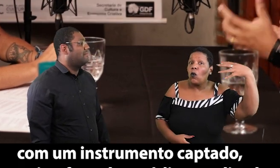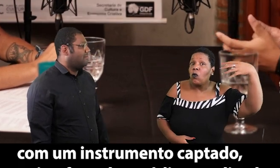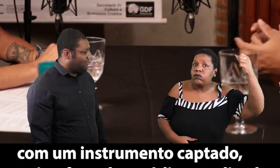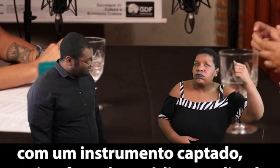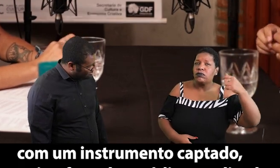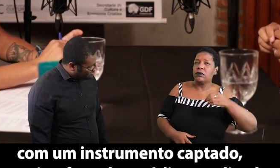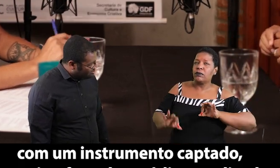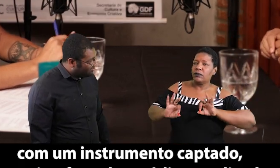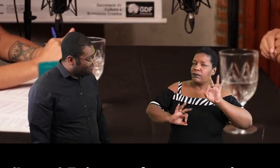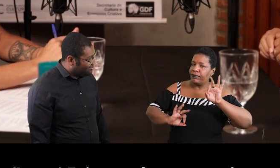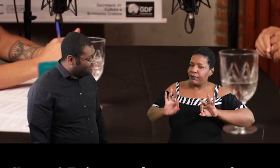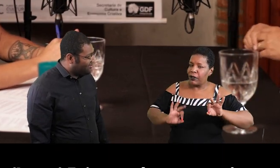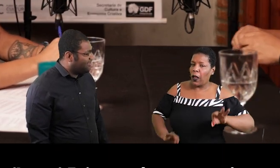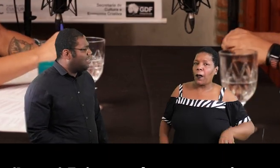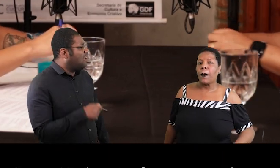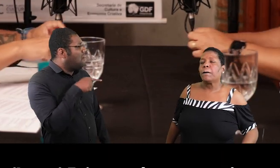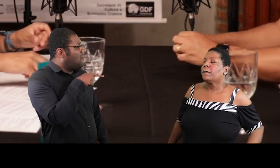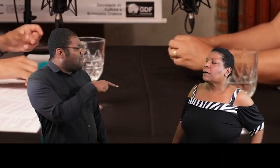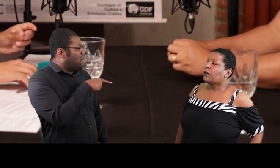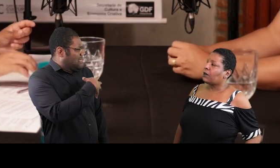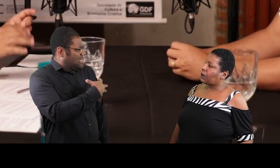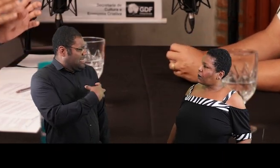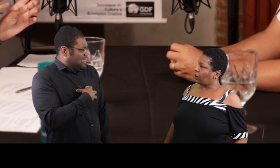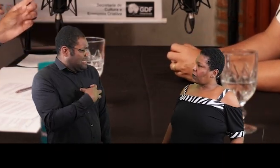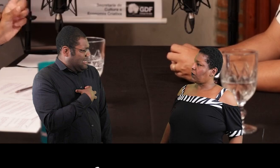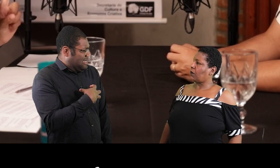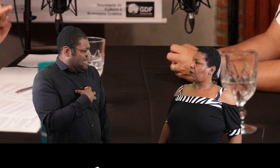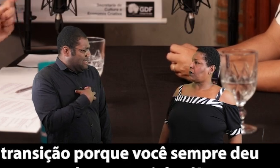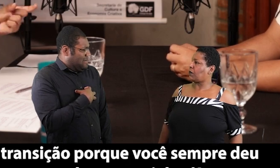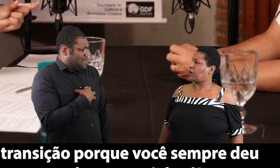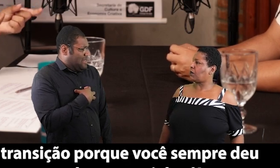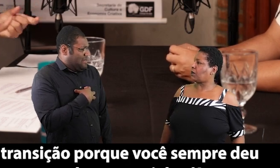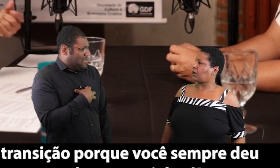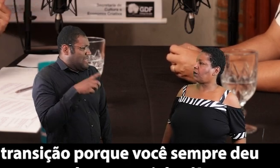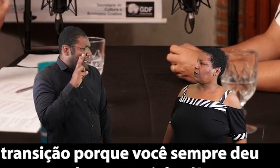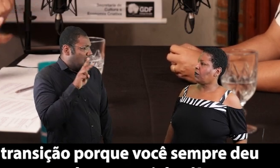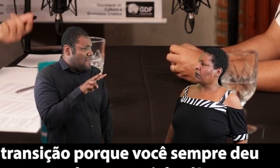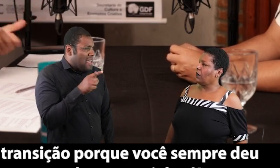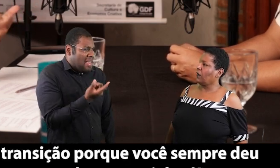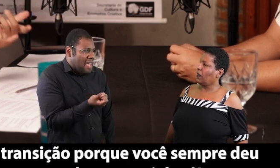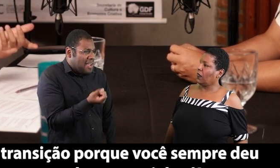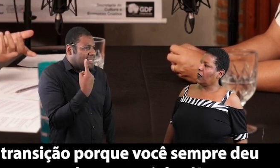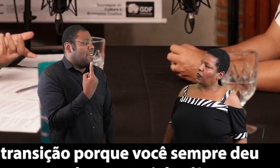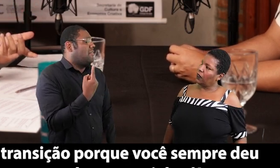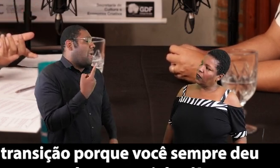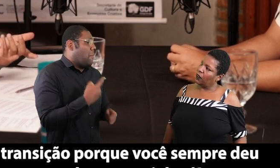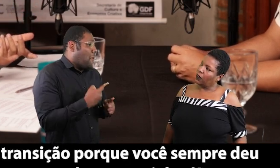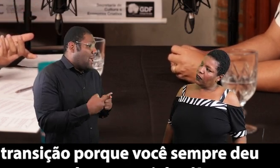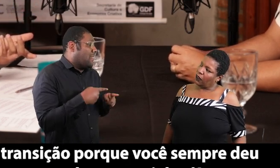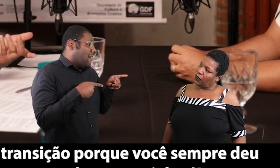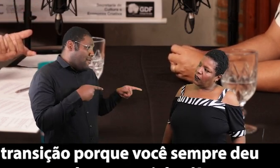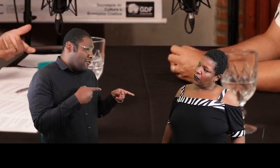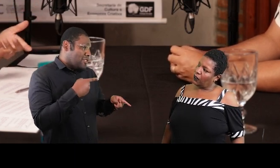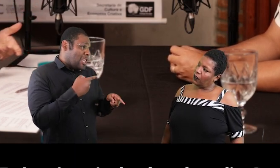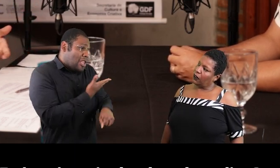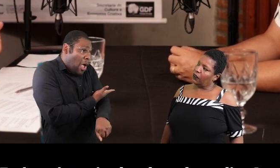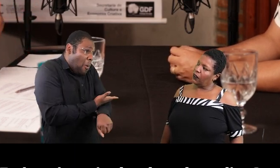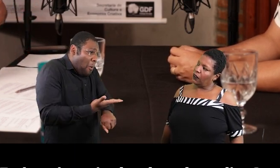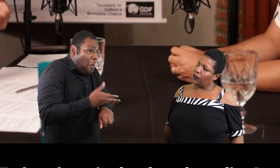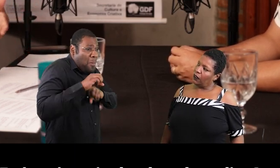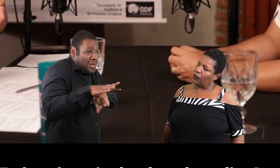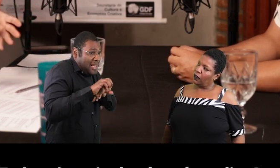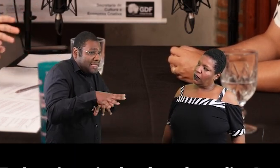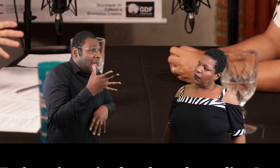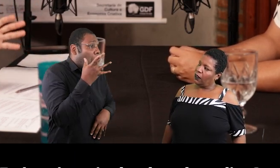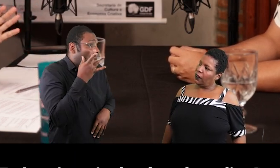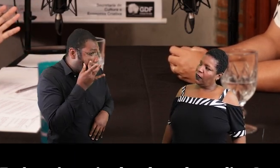estúdio, equalizado. E foi estranho pra você fazer essa transição, porque você sempre deu aula presencial, Aham. né? E aí